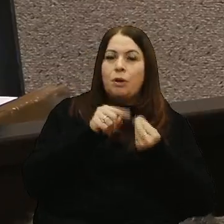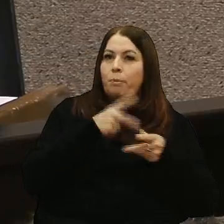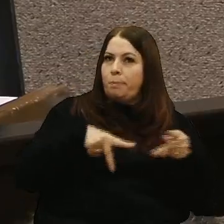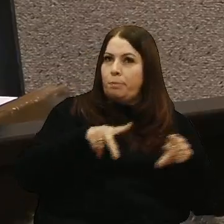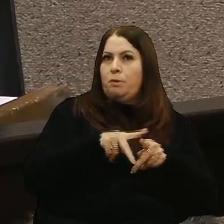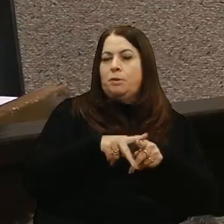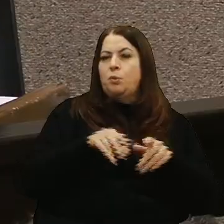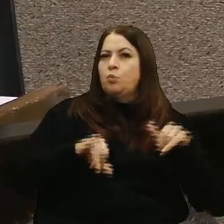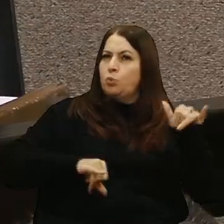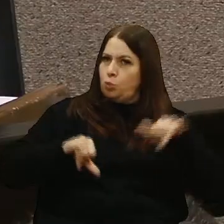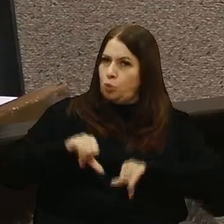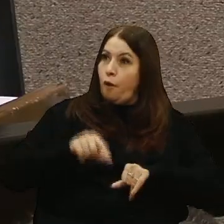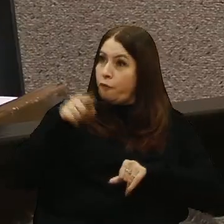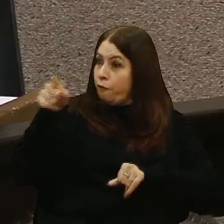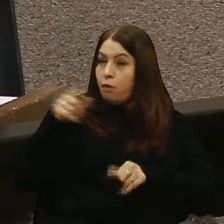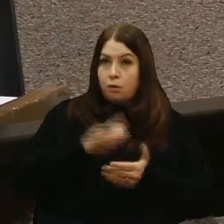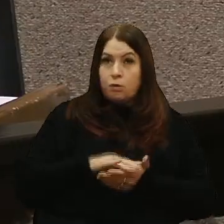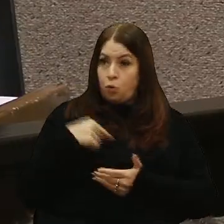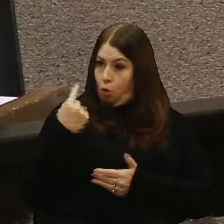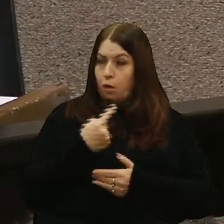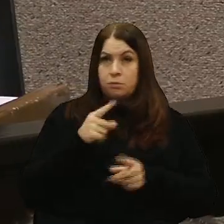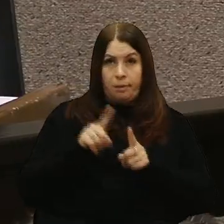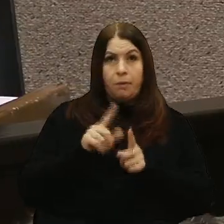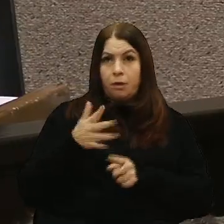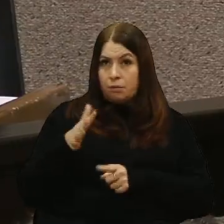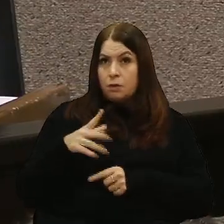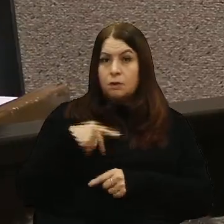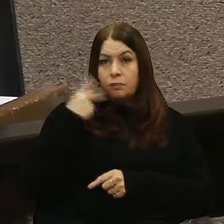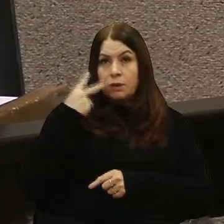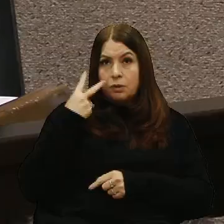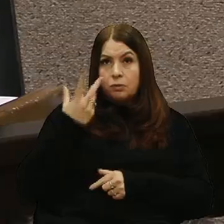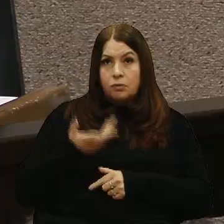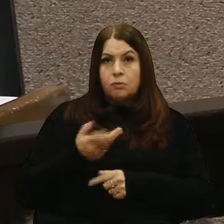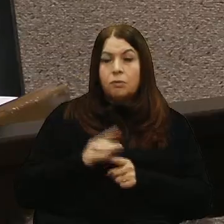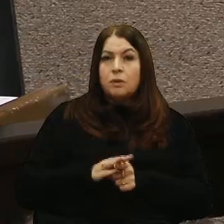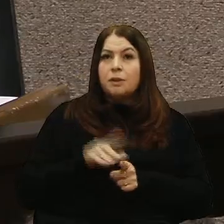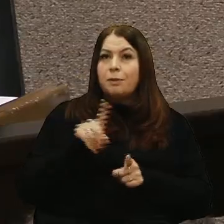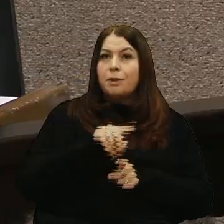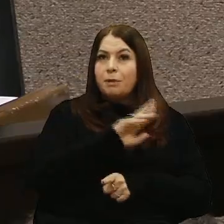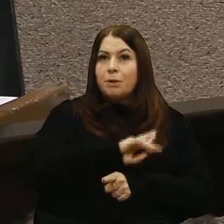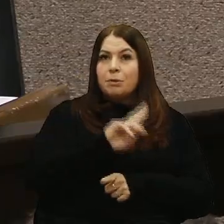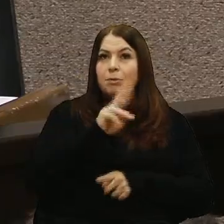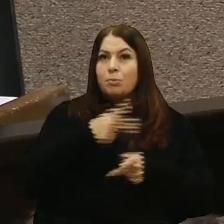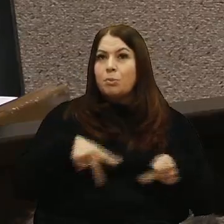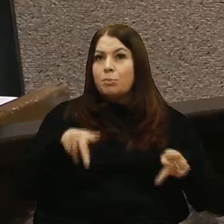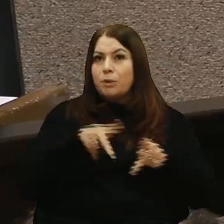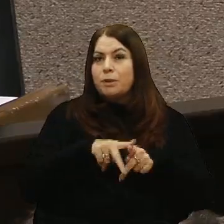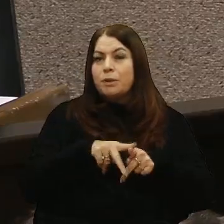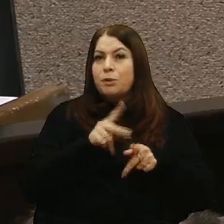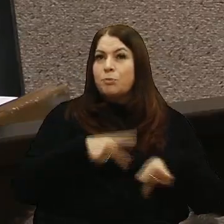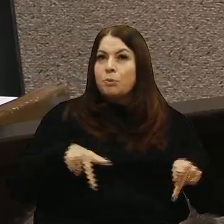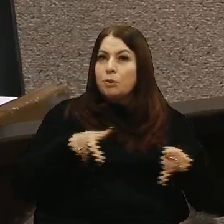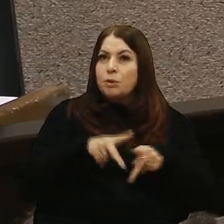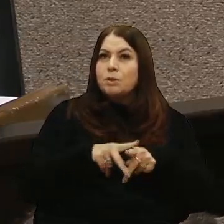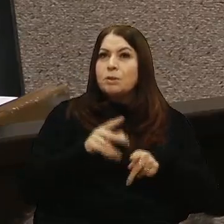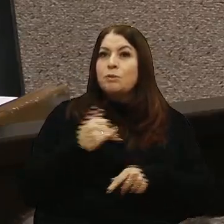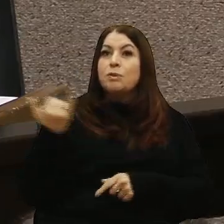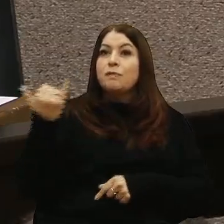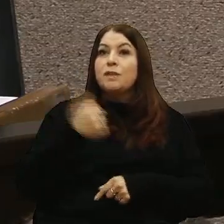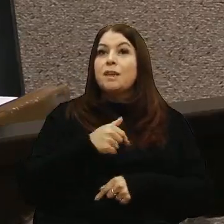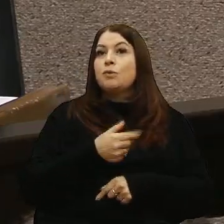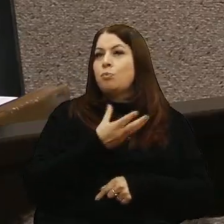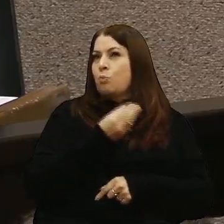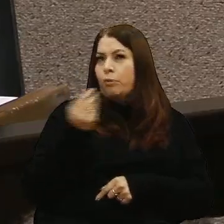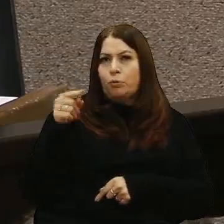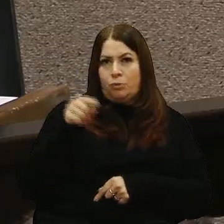população sofre ali fora. Inclusive nós, muitas vezes, vereadores que sofremos, mas nós representamos a população e a população tem nos falado muito